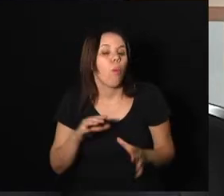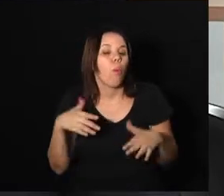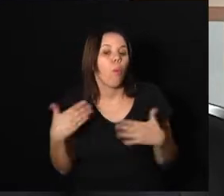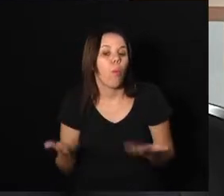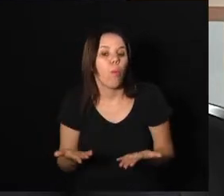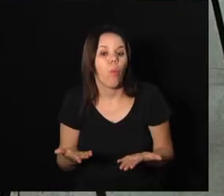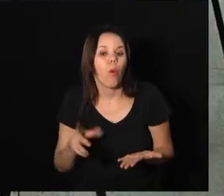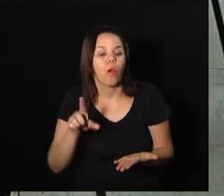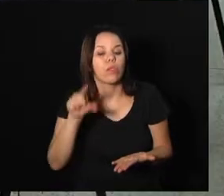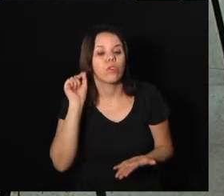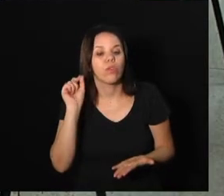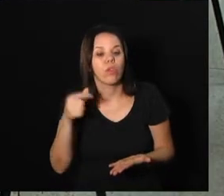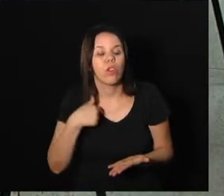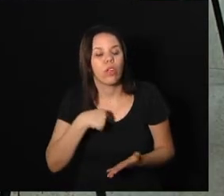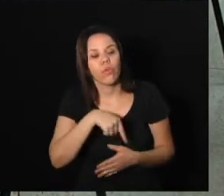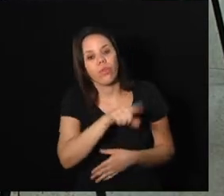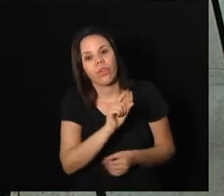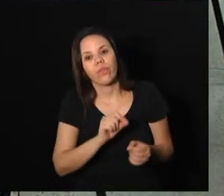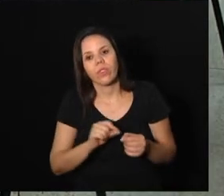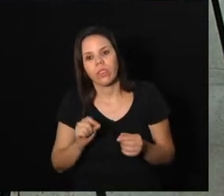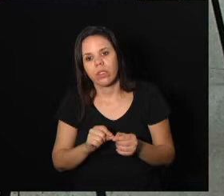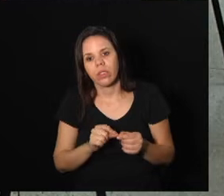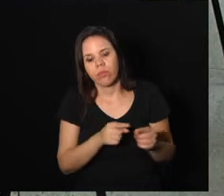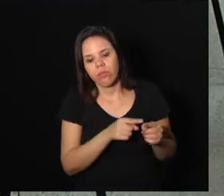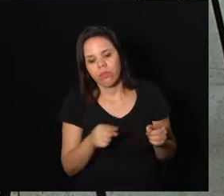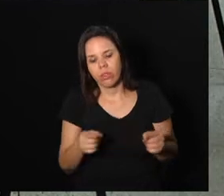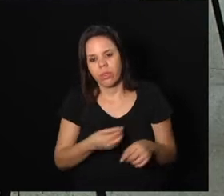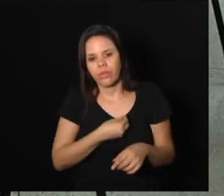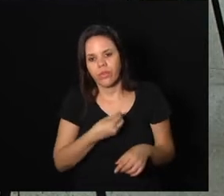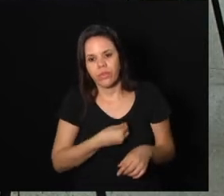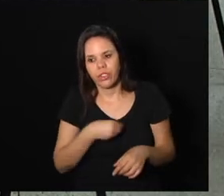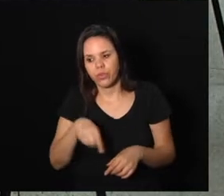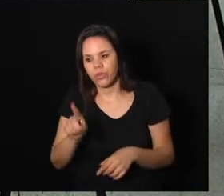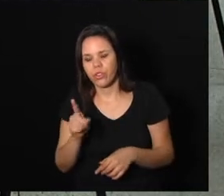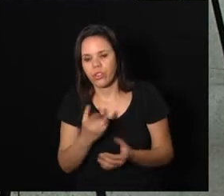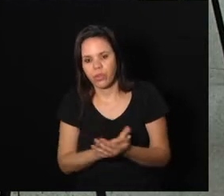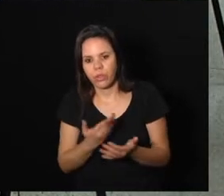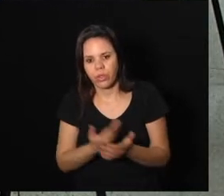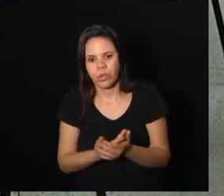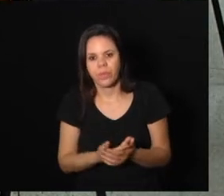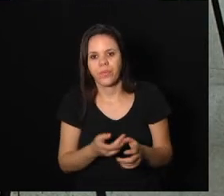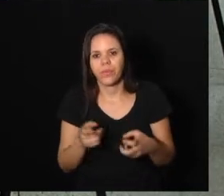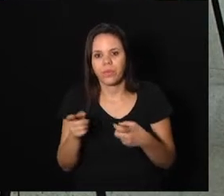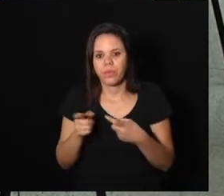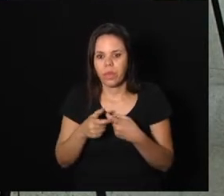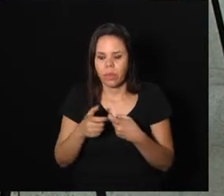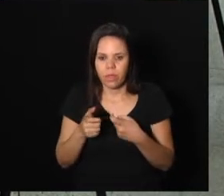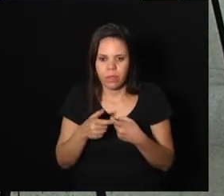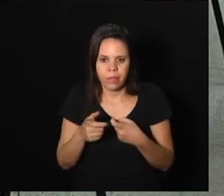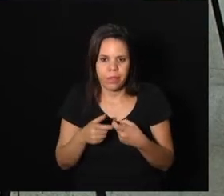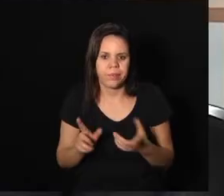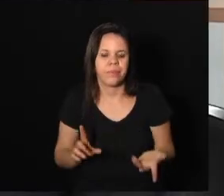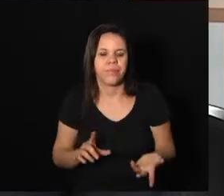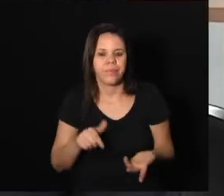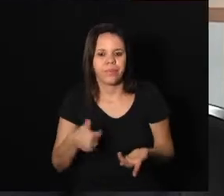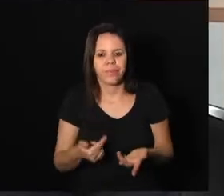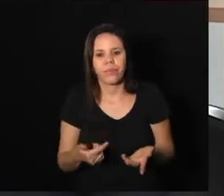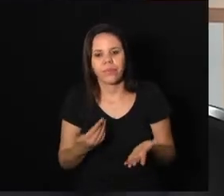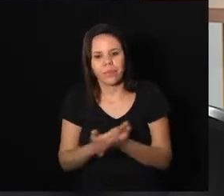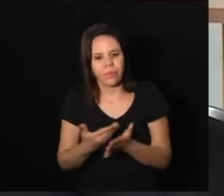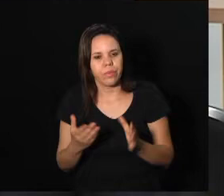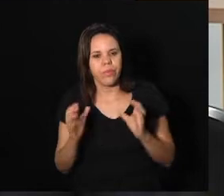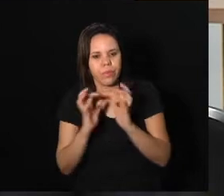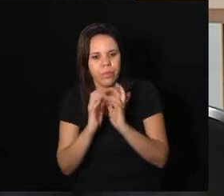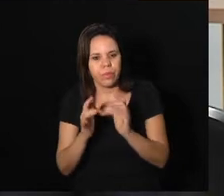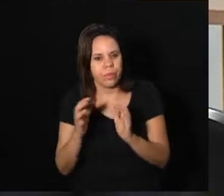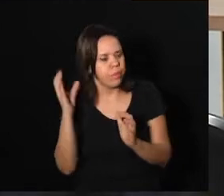que eu direcionei? Numa certa época da minha vida, eu prestei medicina achando que eu tinha que ser um neurologista para estudar o sistema nervoso. E quando eu passei